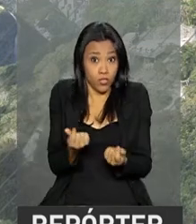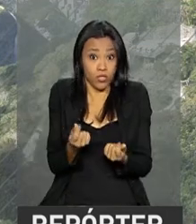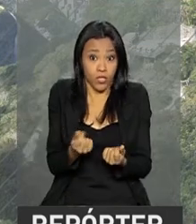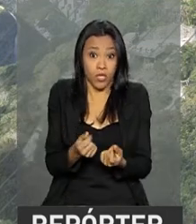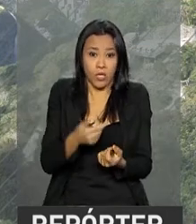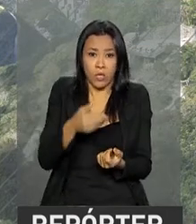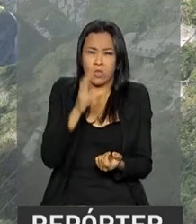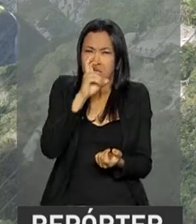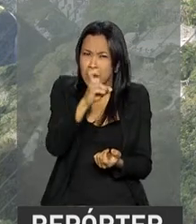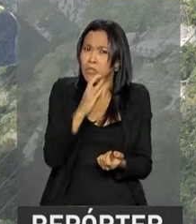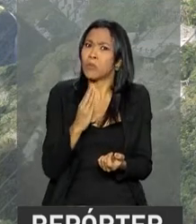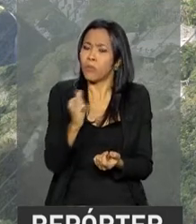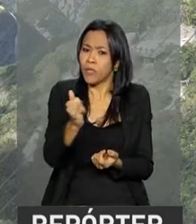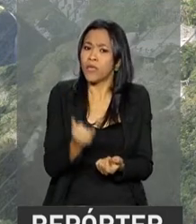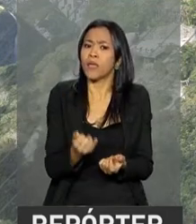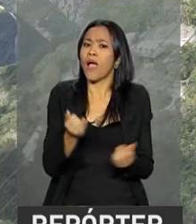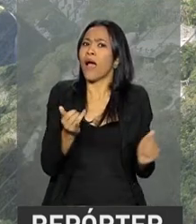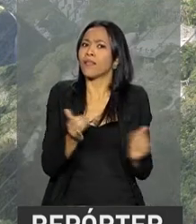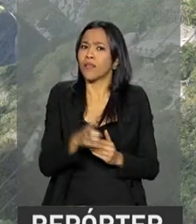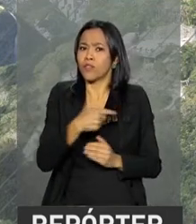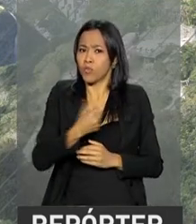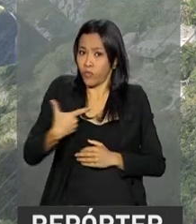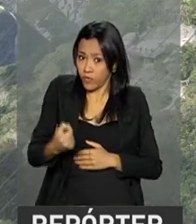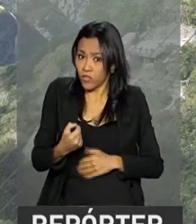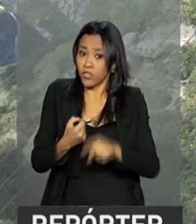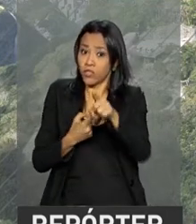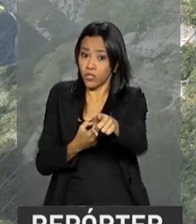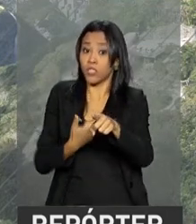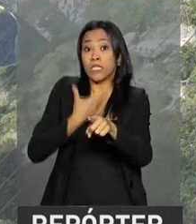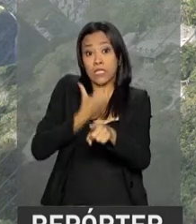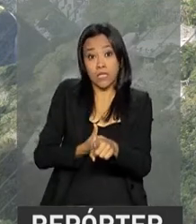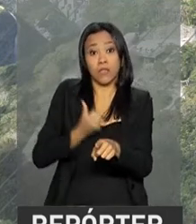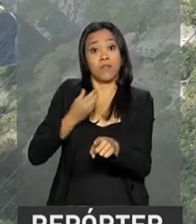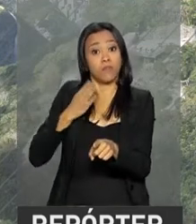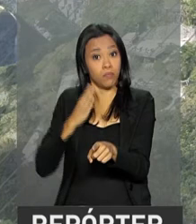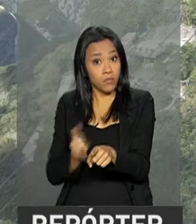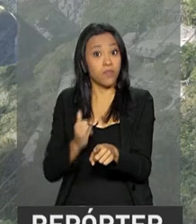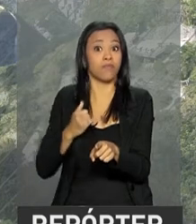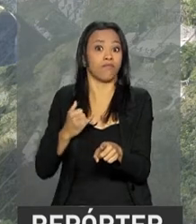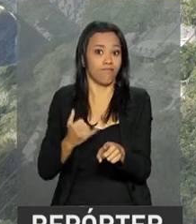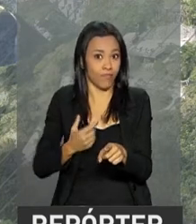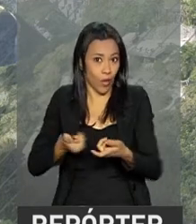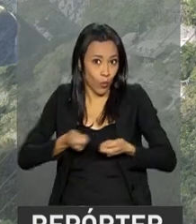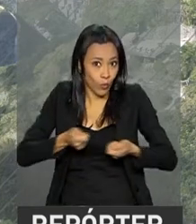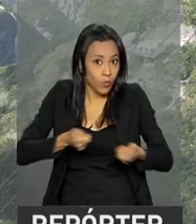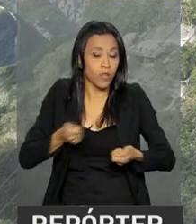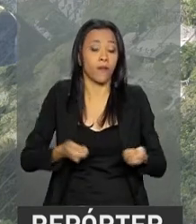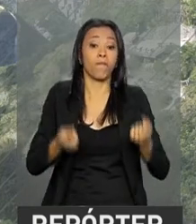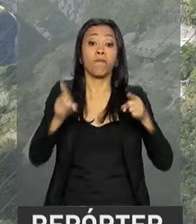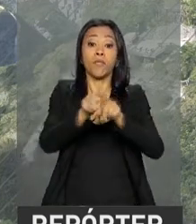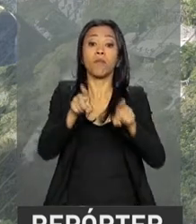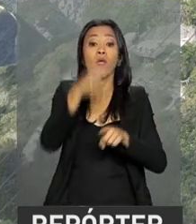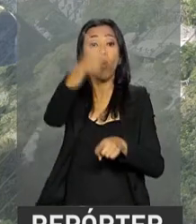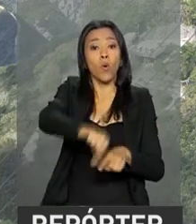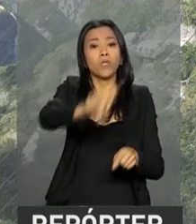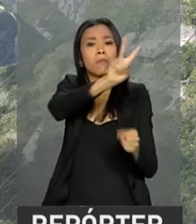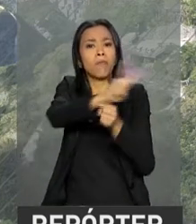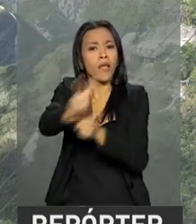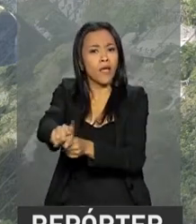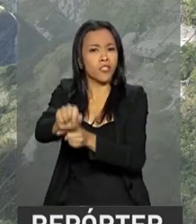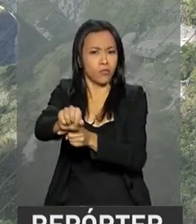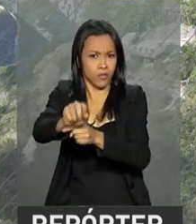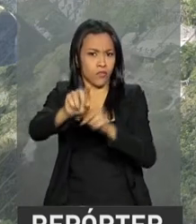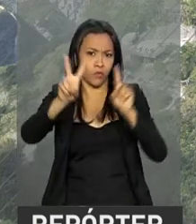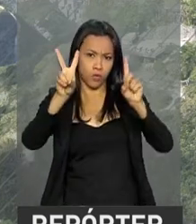2017 e 6,6 bilhões em 2020 além da concessão de empréstimos ao rio de janeiro que vão ser